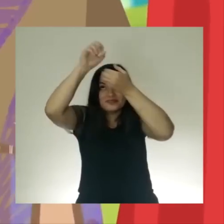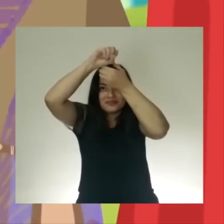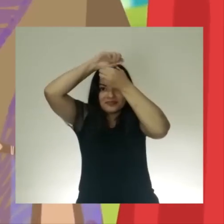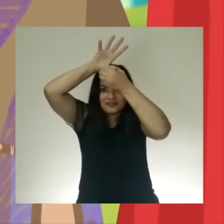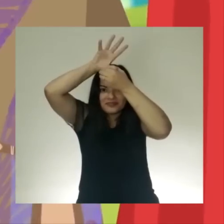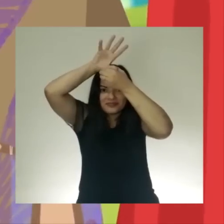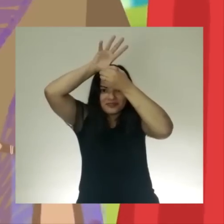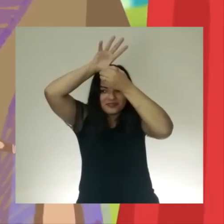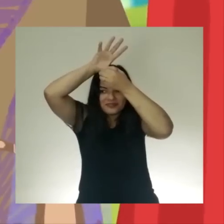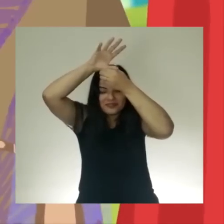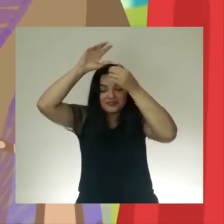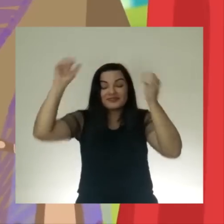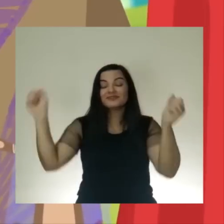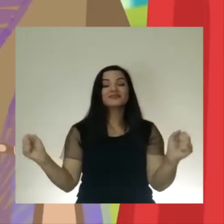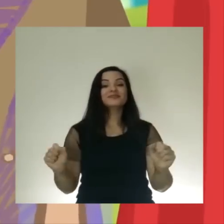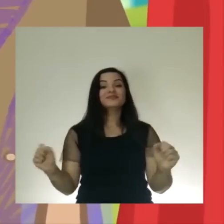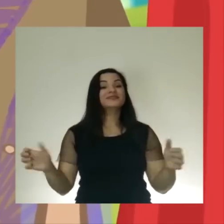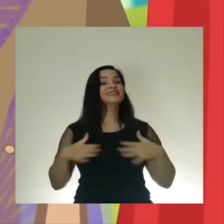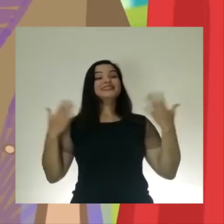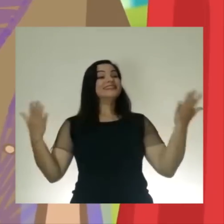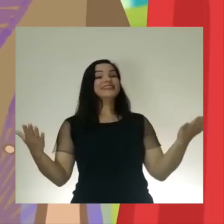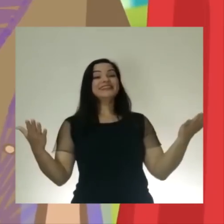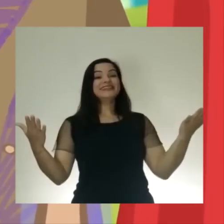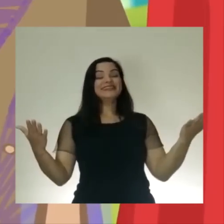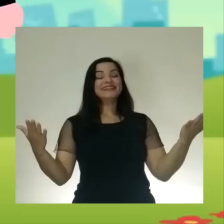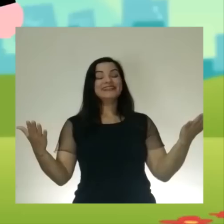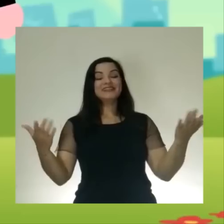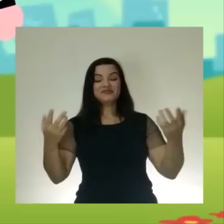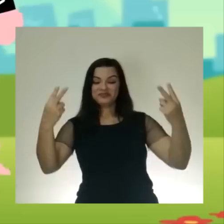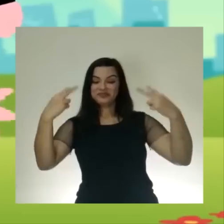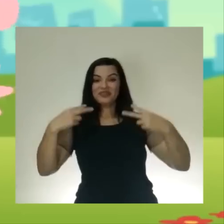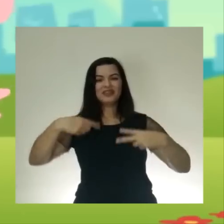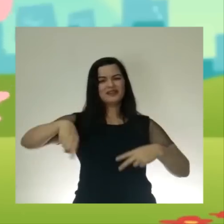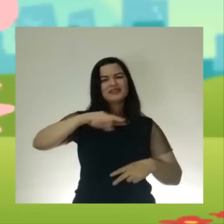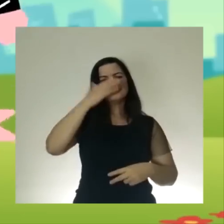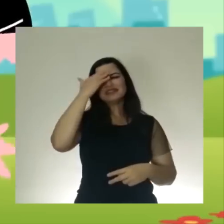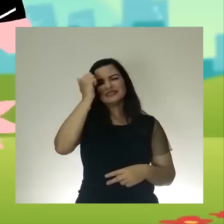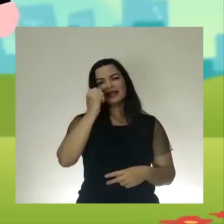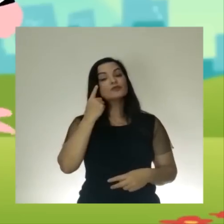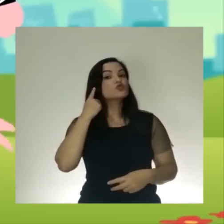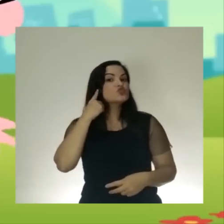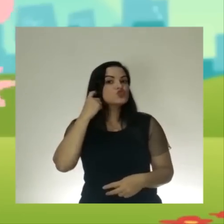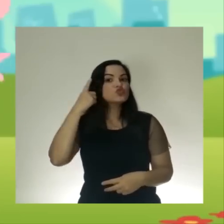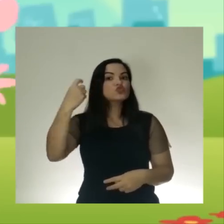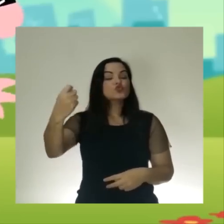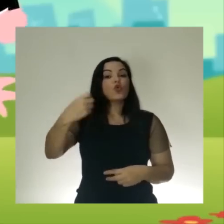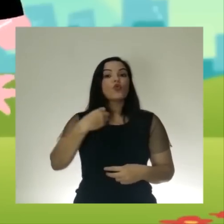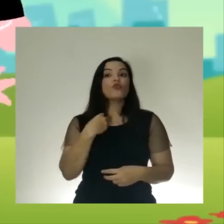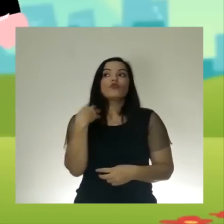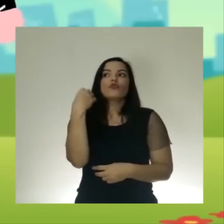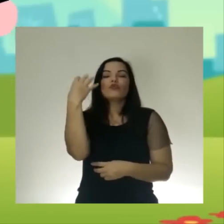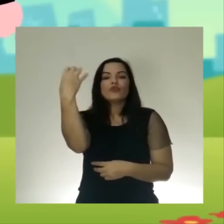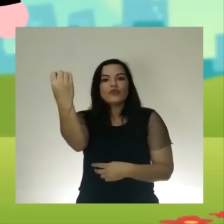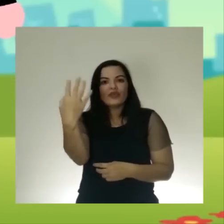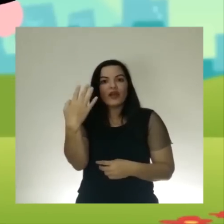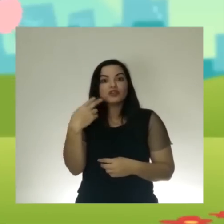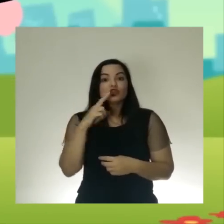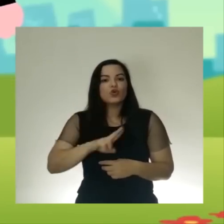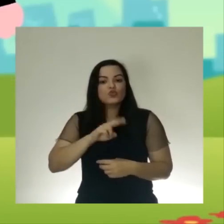Tcharam! Vocês sabiam que o som viaja em ondas? Elas se chamam ondas sonoras.